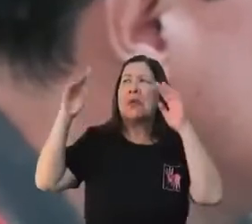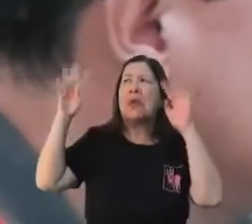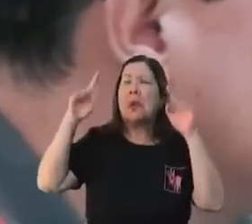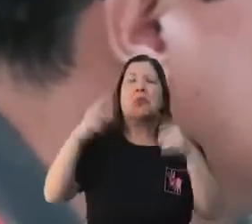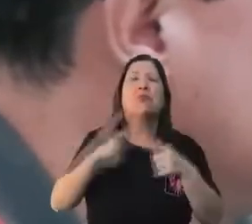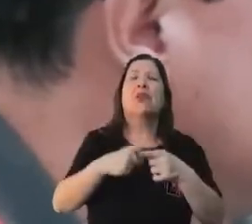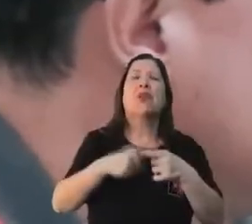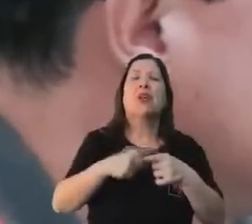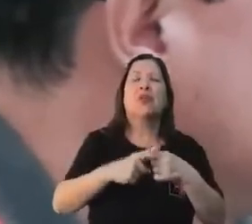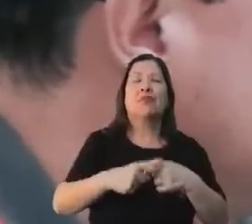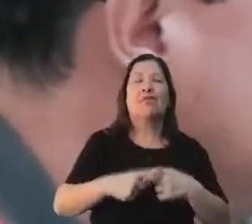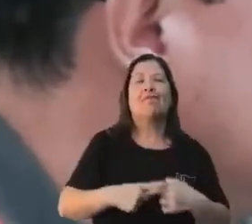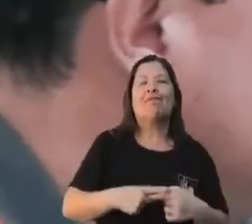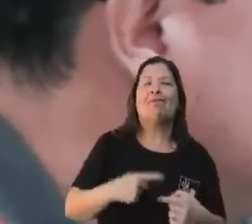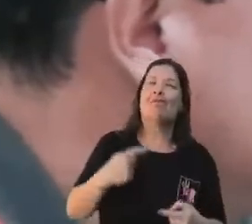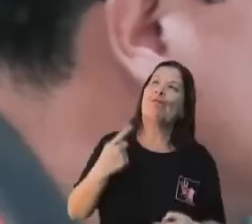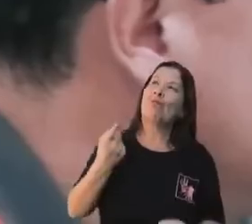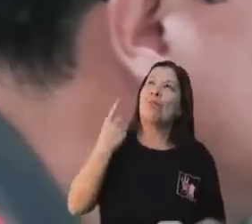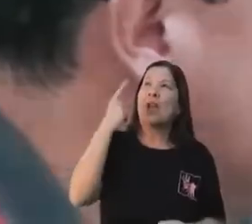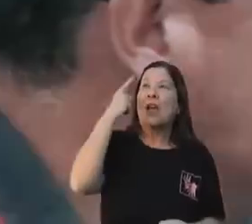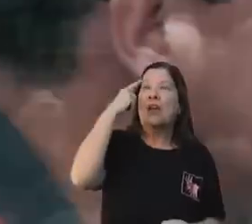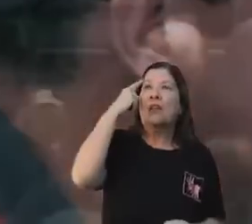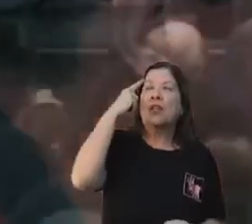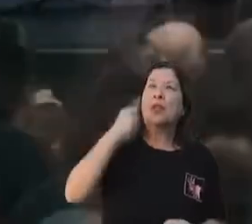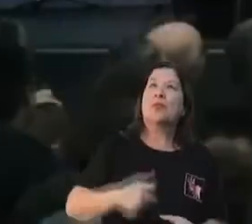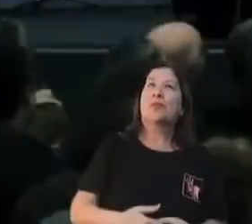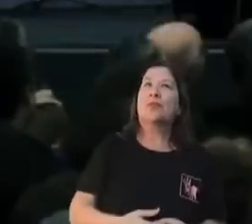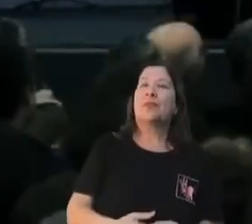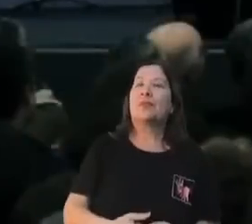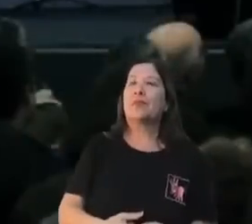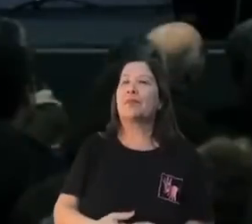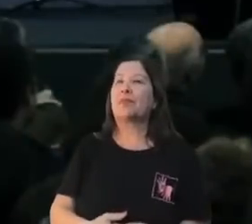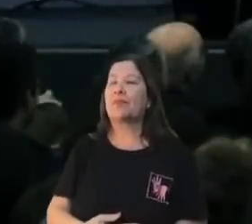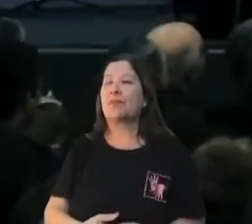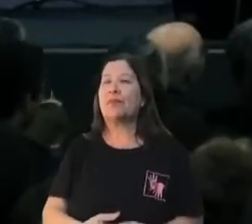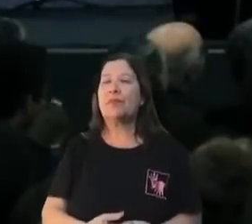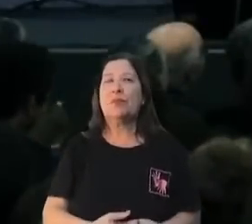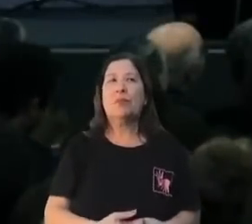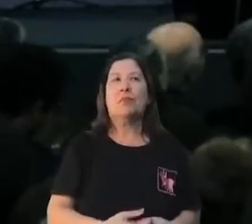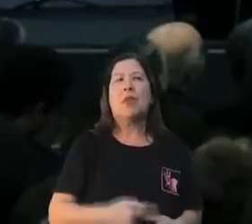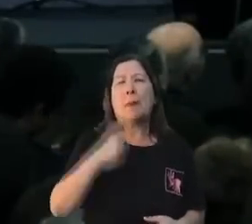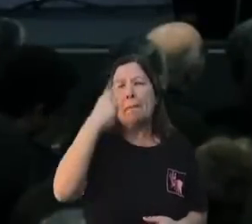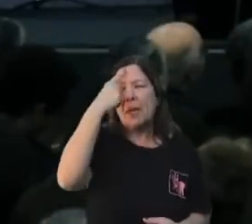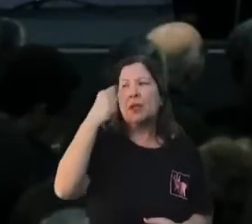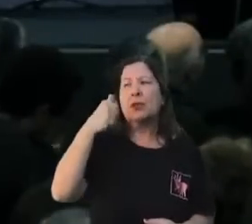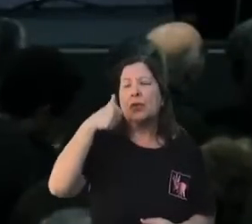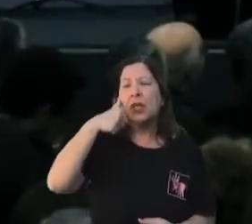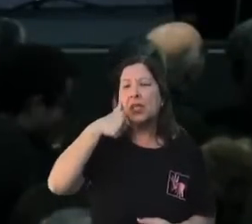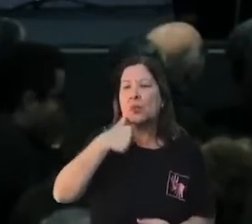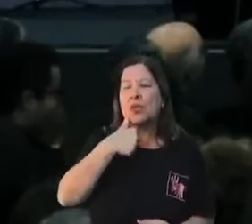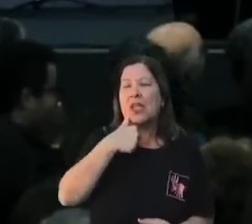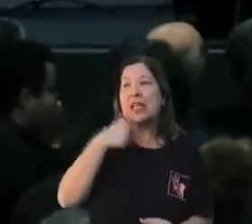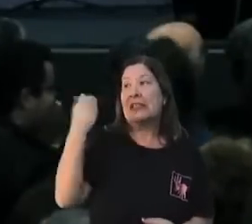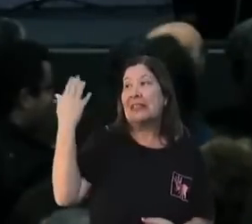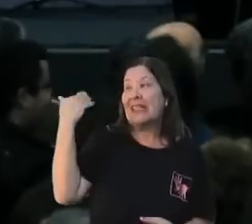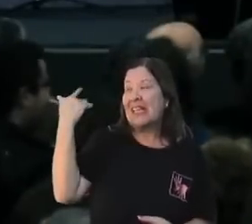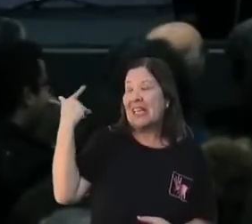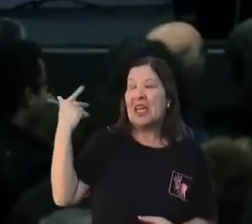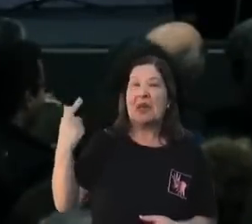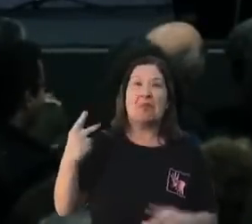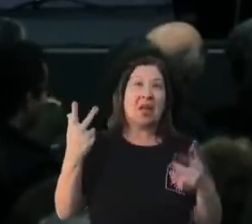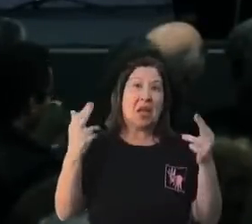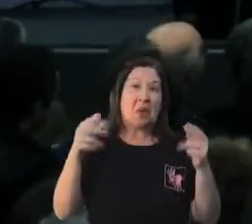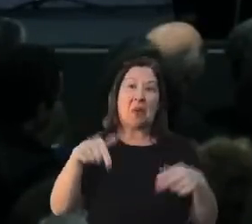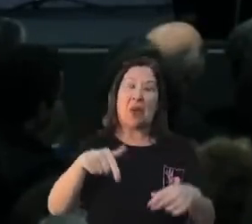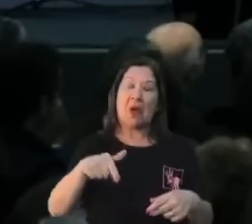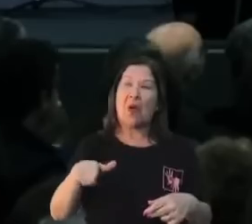No meu entendimento, mulher não gosta de nada mal feito. Elas olharam, olharam,